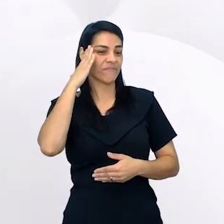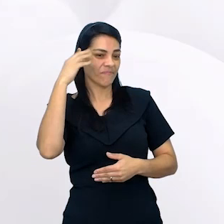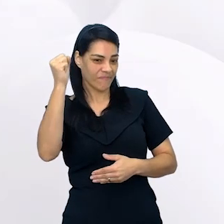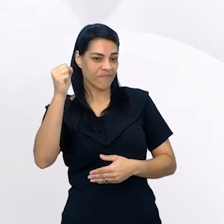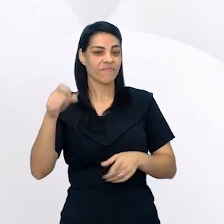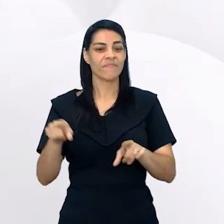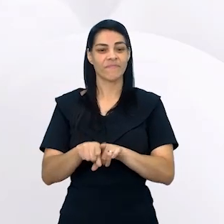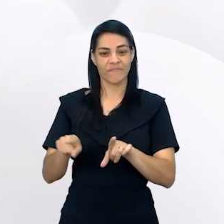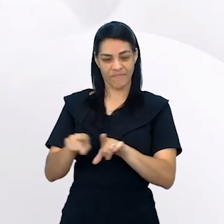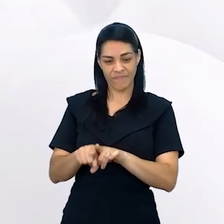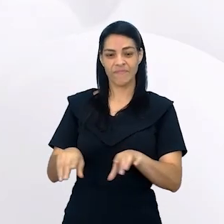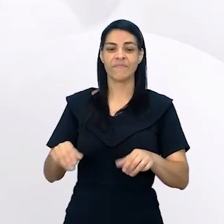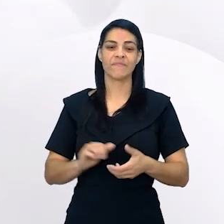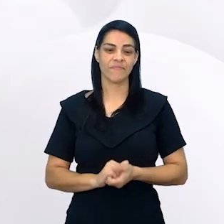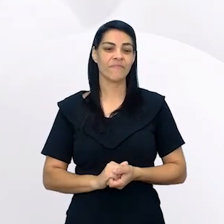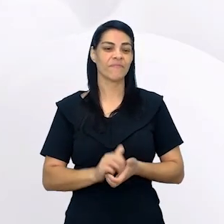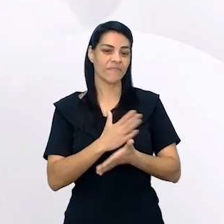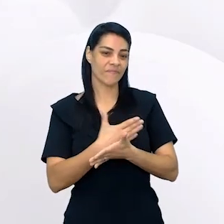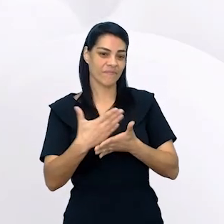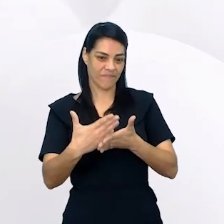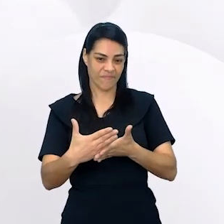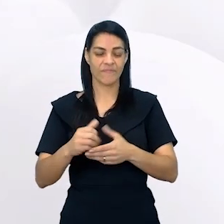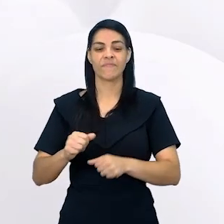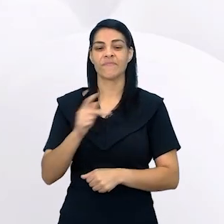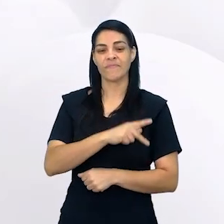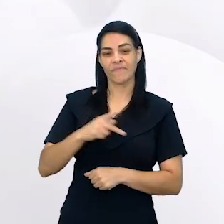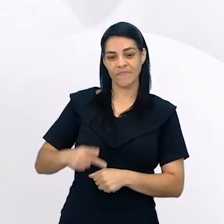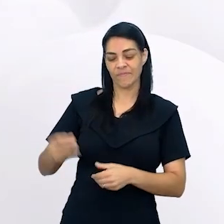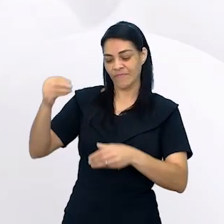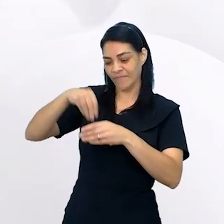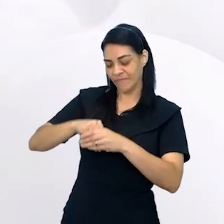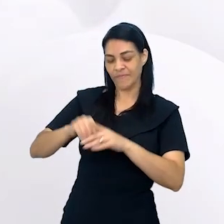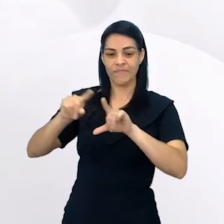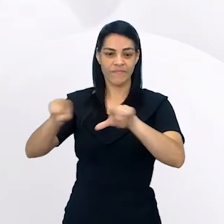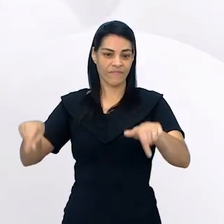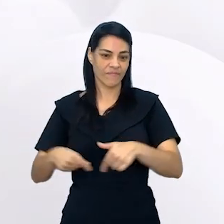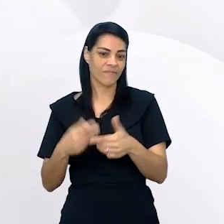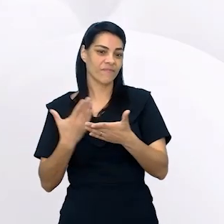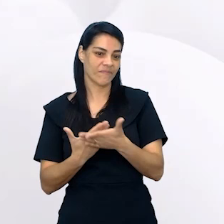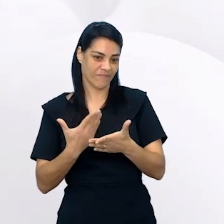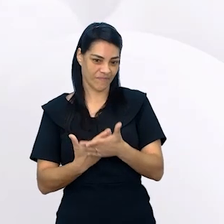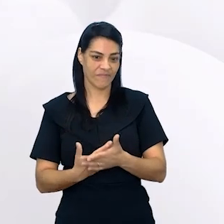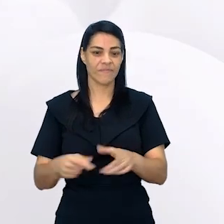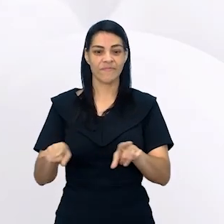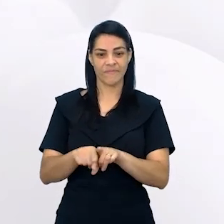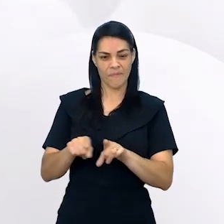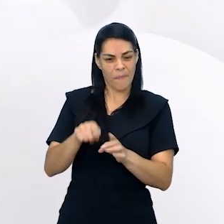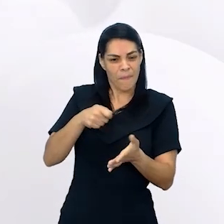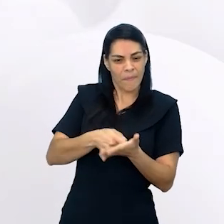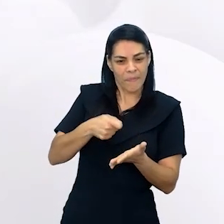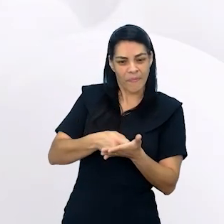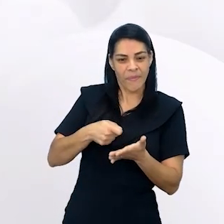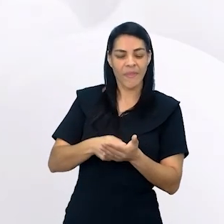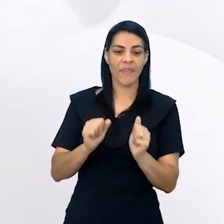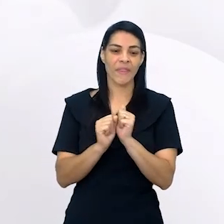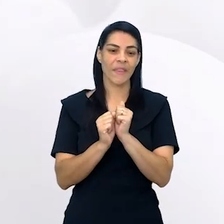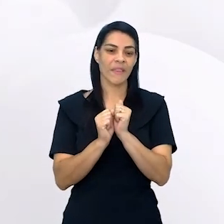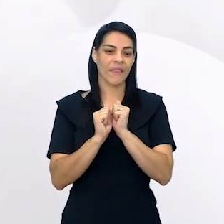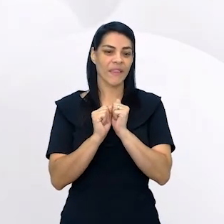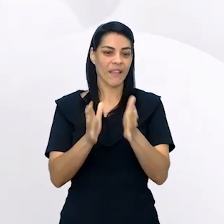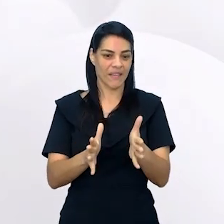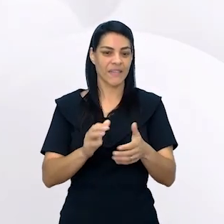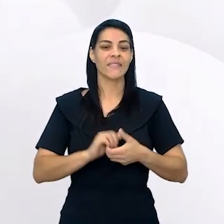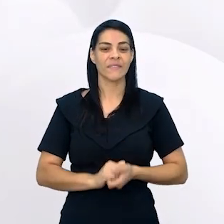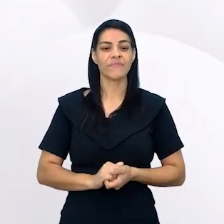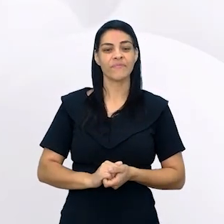dos saberes e atuação dos docentes em sala de aula o que exige ações específicas pautadas em constantes